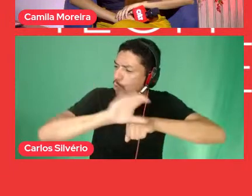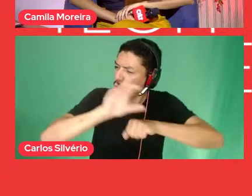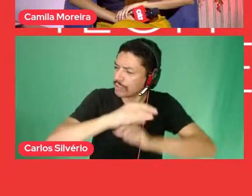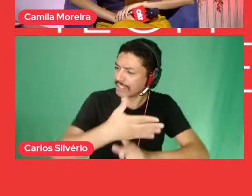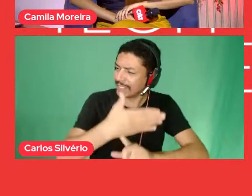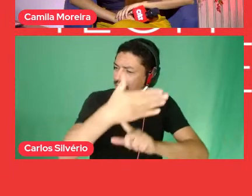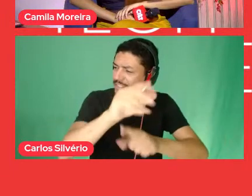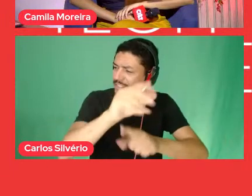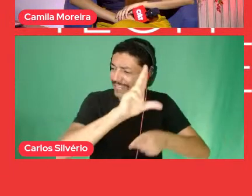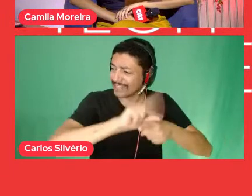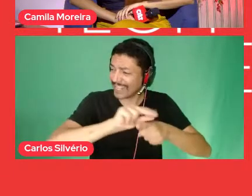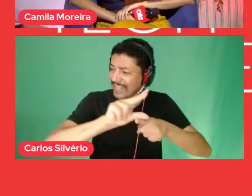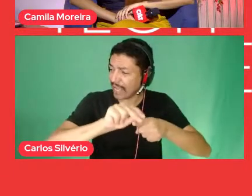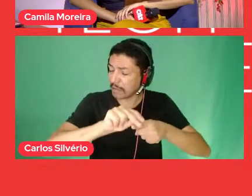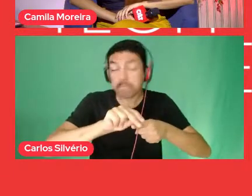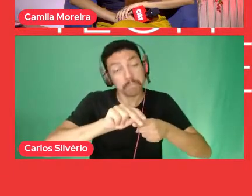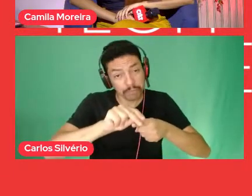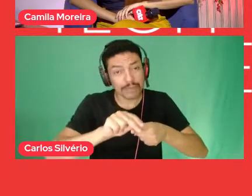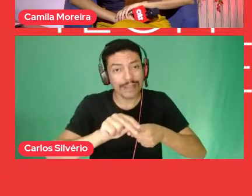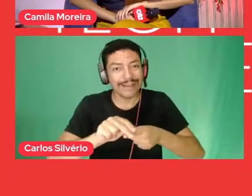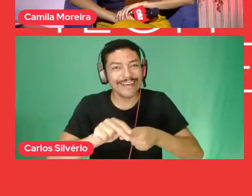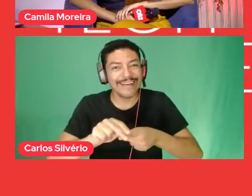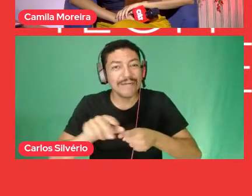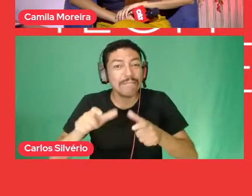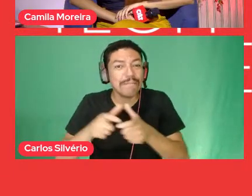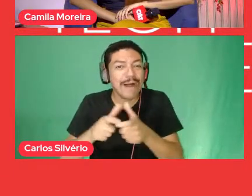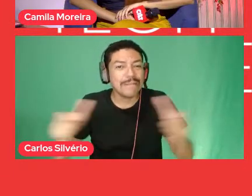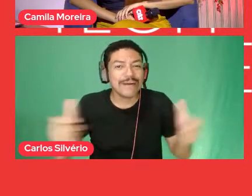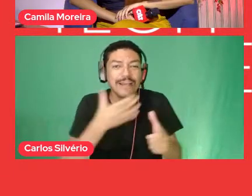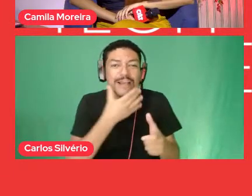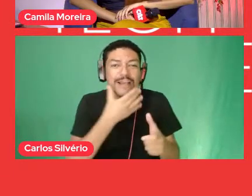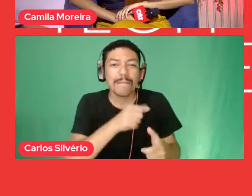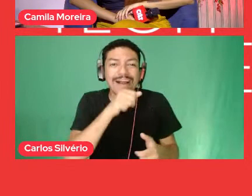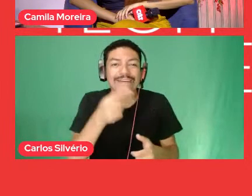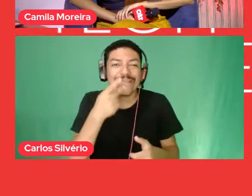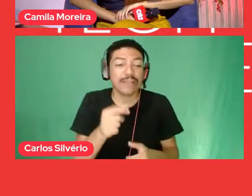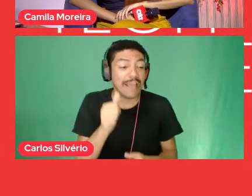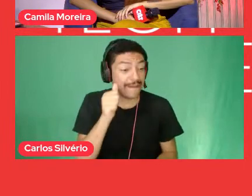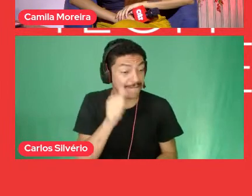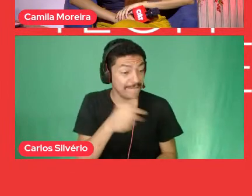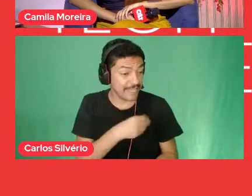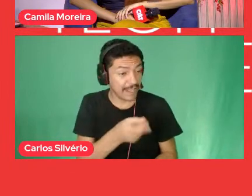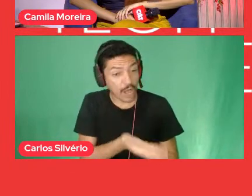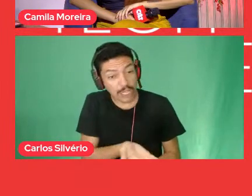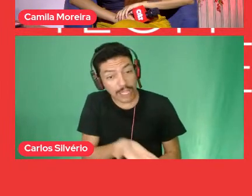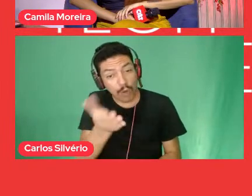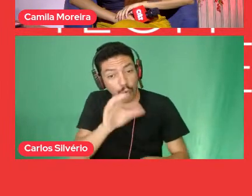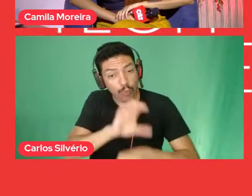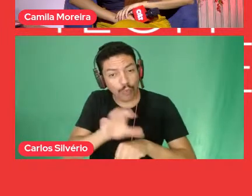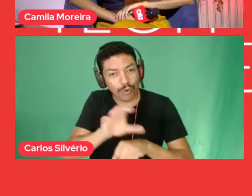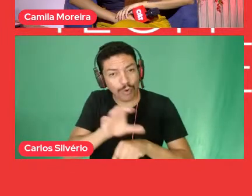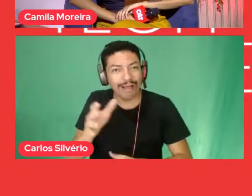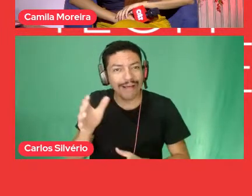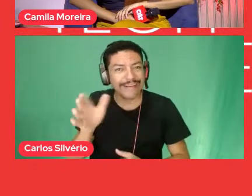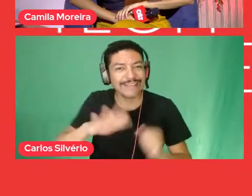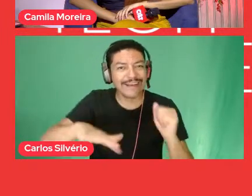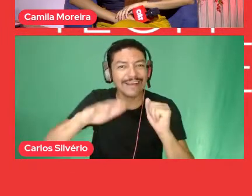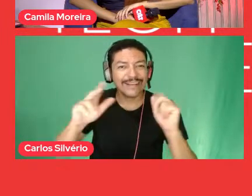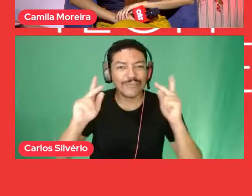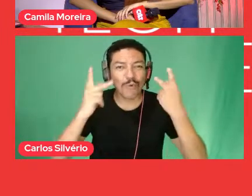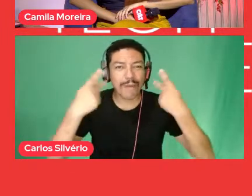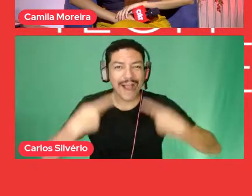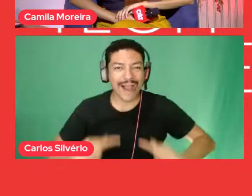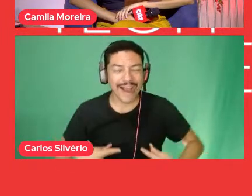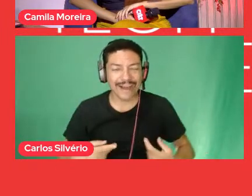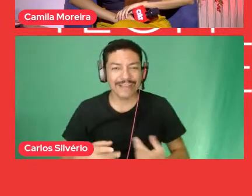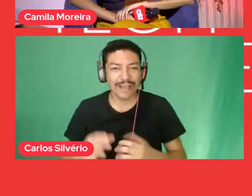tecnologia. Incentivam a gente a seguir a área de humanas, a área de biológicas, né? Uma área que